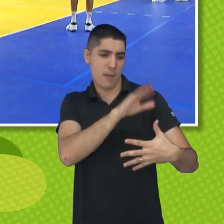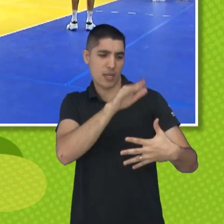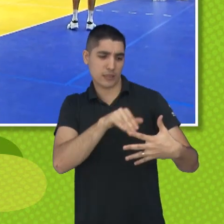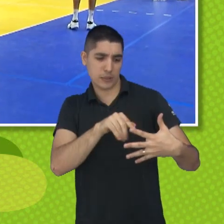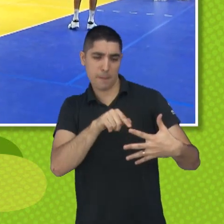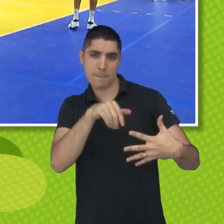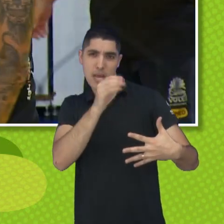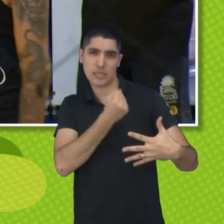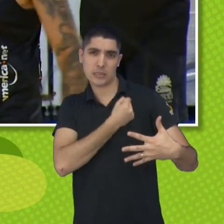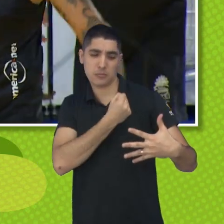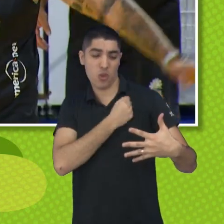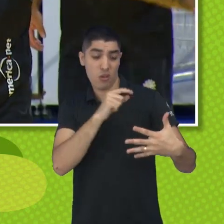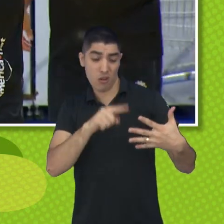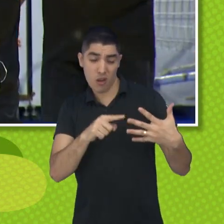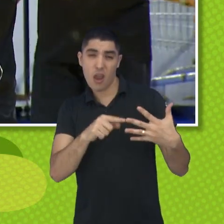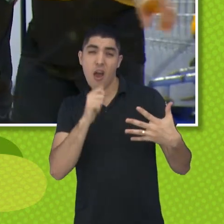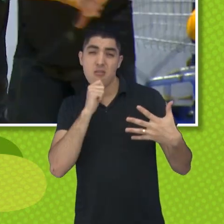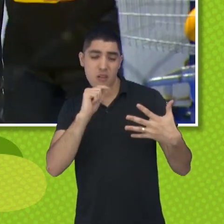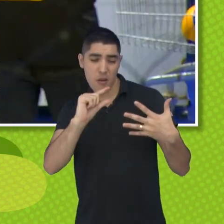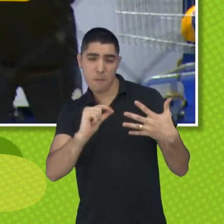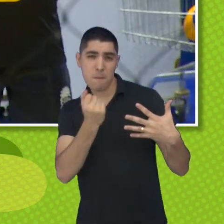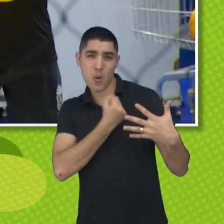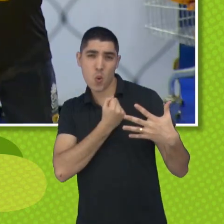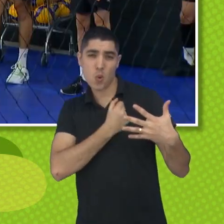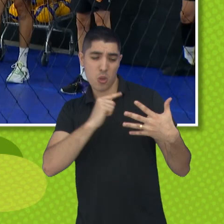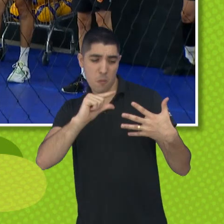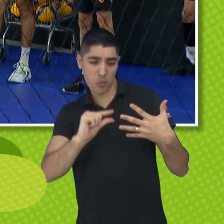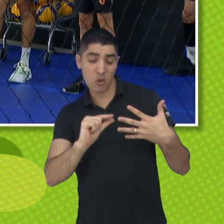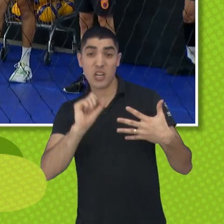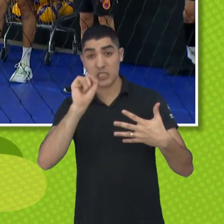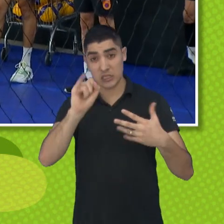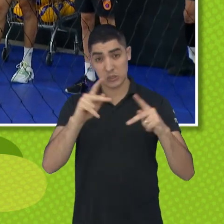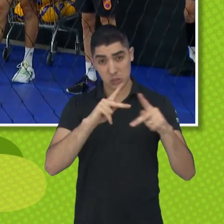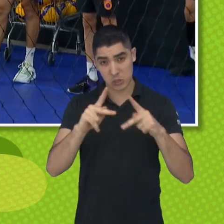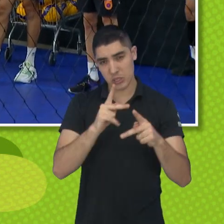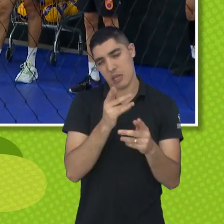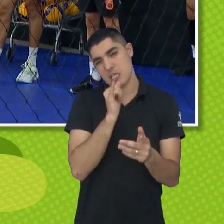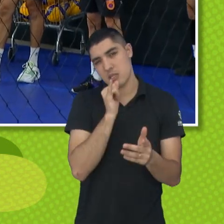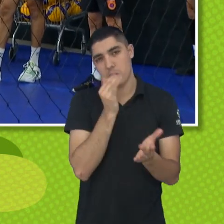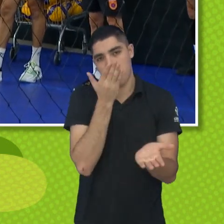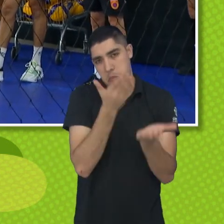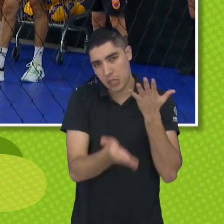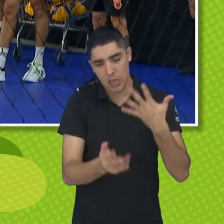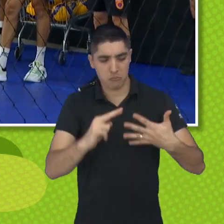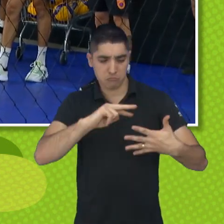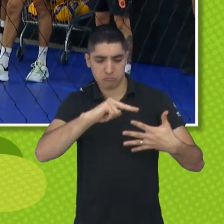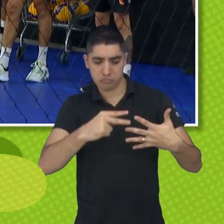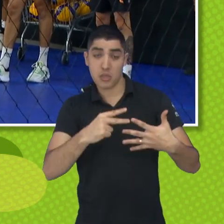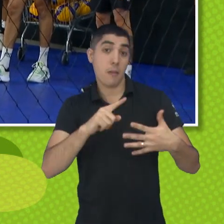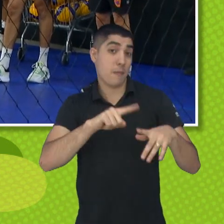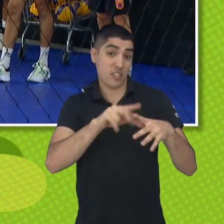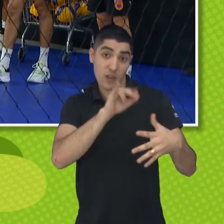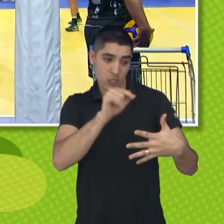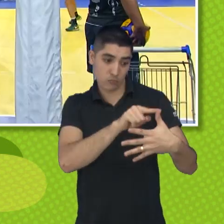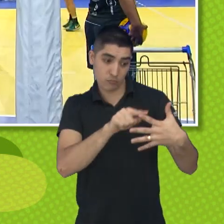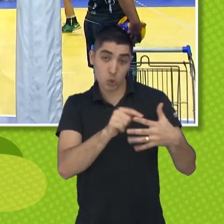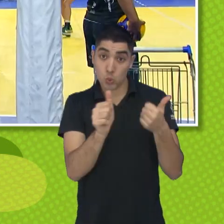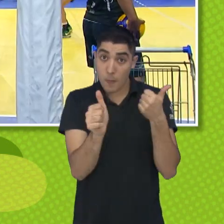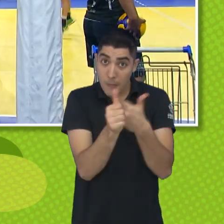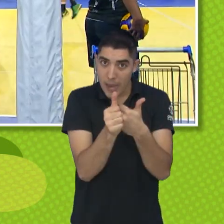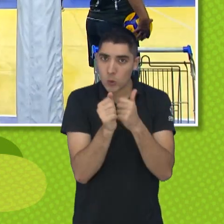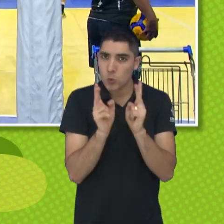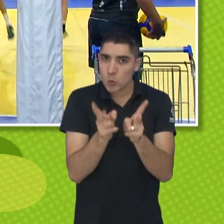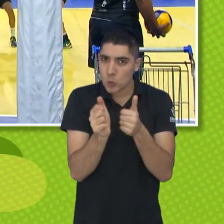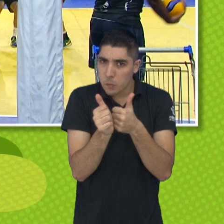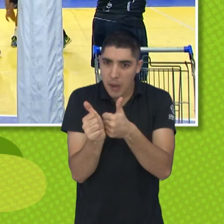Então, caso o São José não vença hoje, não vai fazer tanta diferença. Até porque o São José vai continuar no encalço do Cruzeiro, mas... é bom e